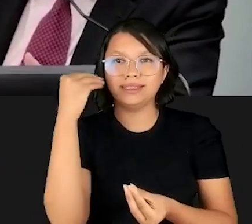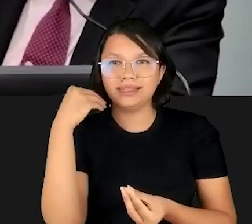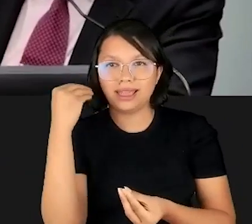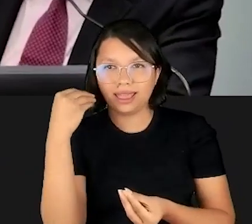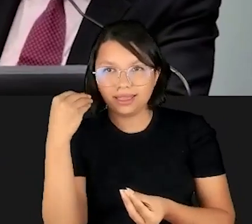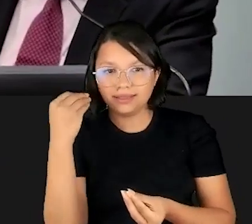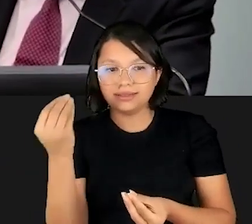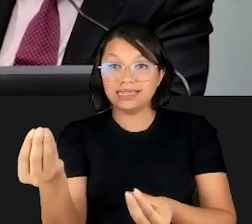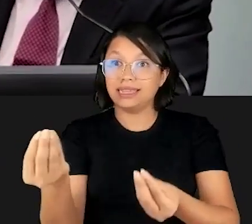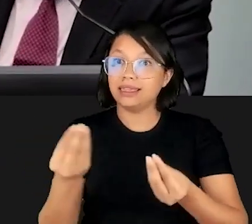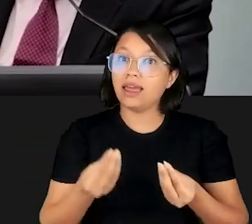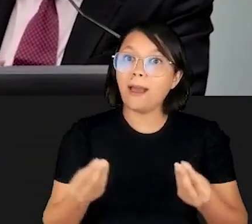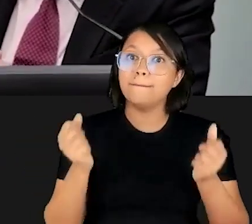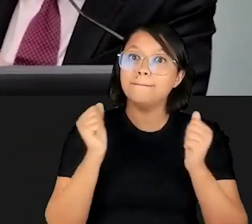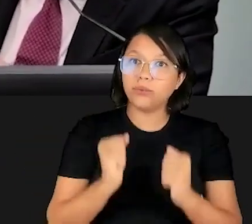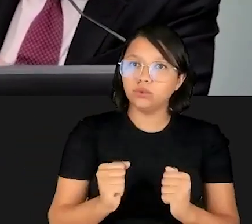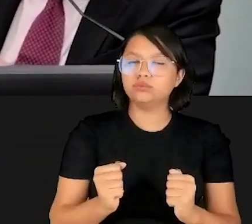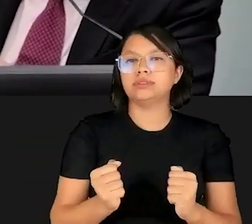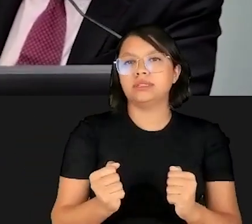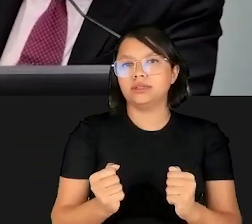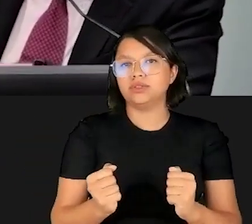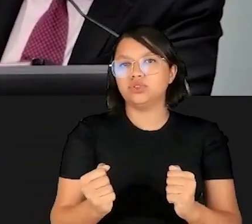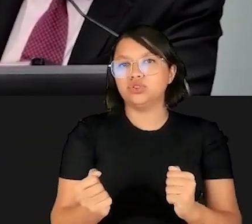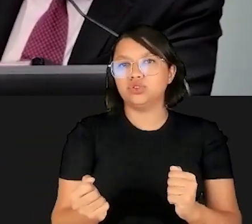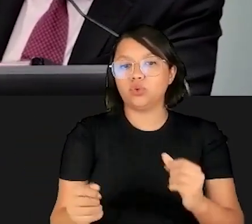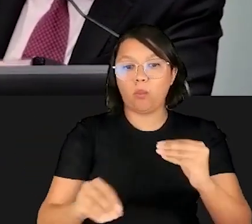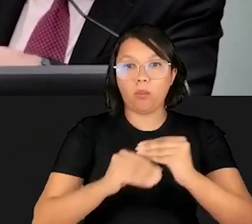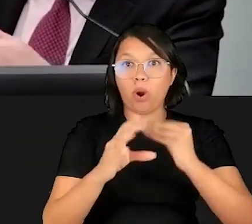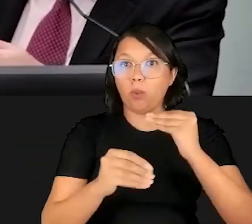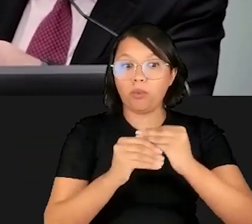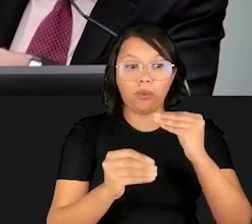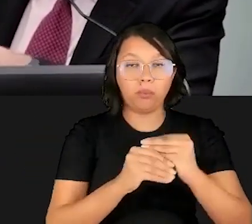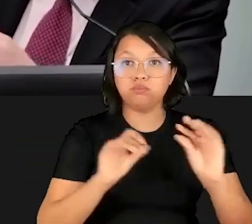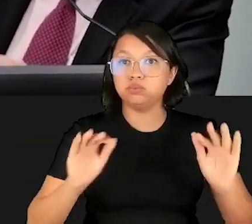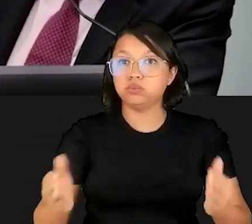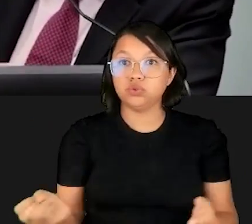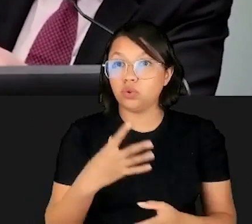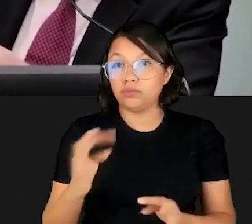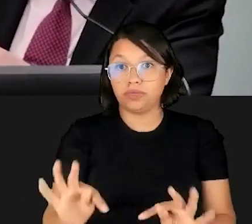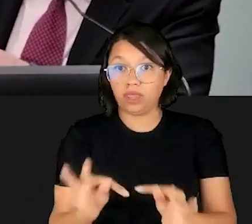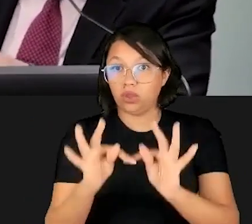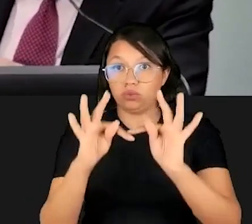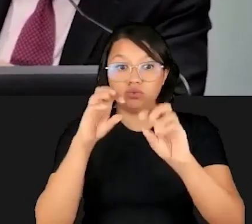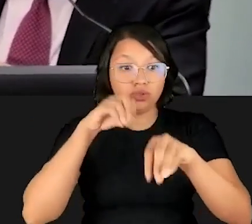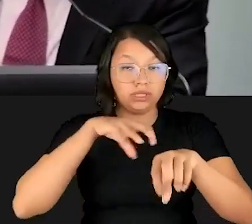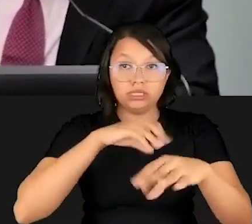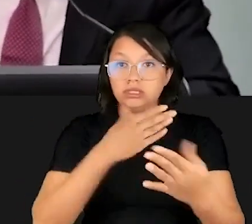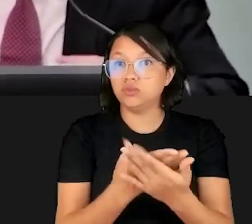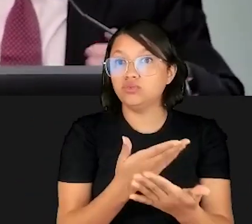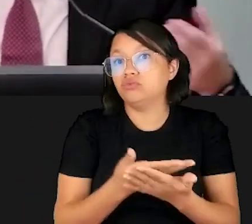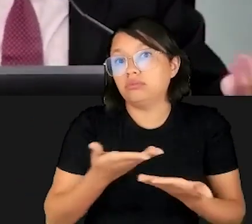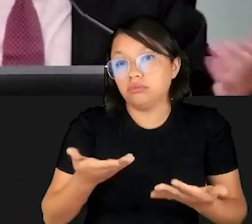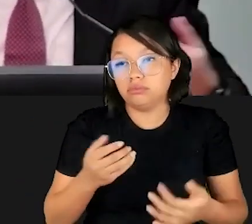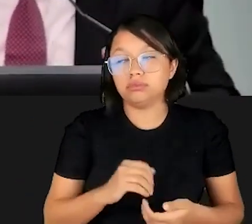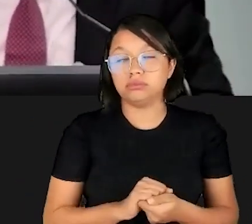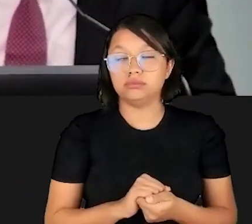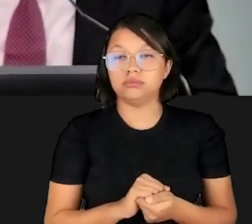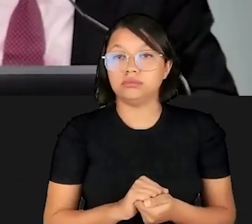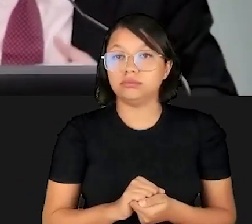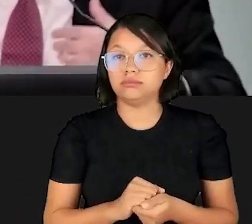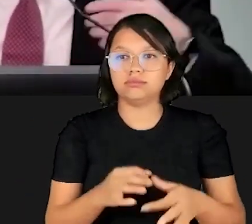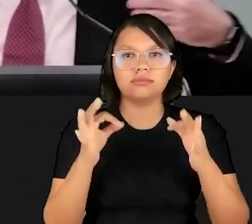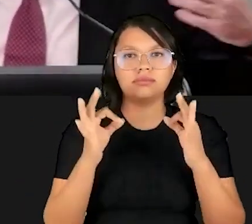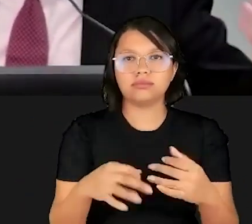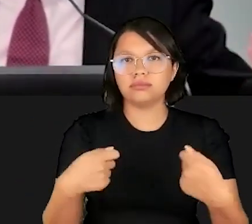traz a possibilidade de incorporação de novas tecnologias e estudos e ensino também, né? Você